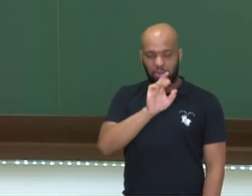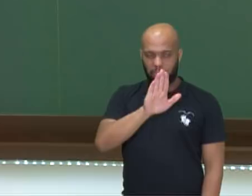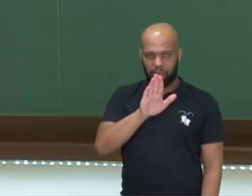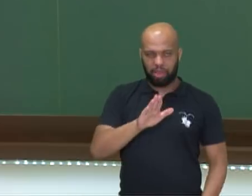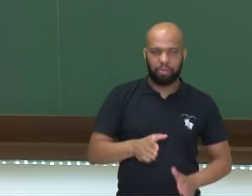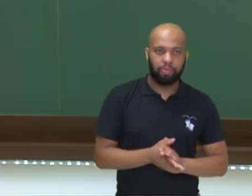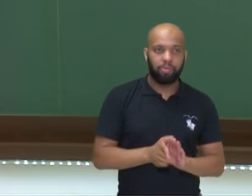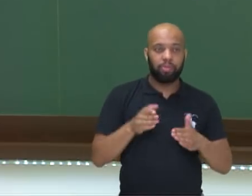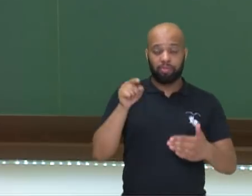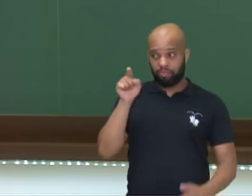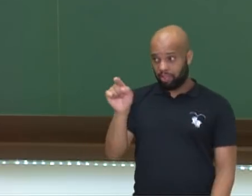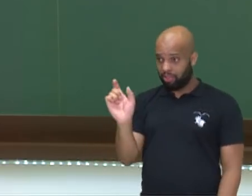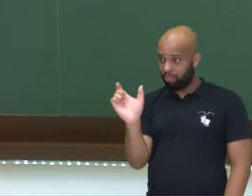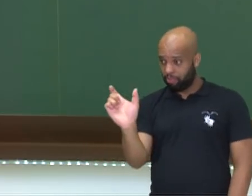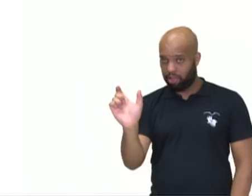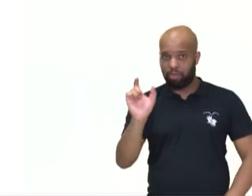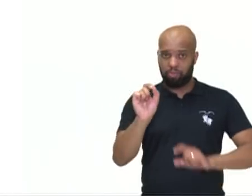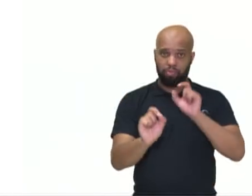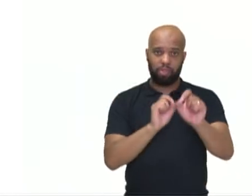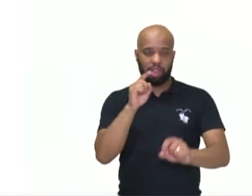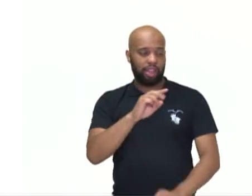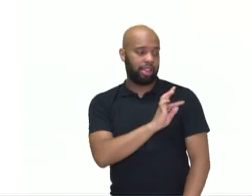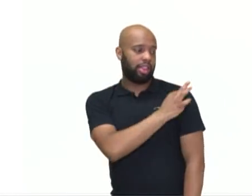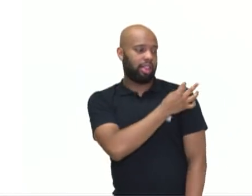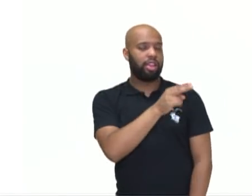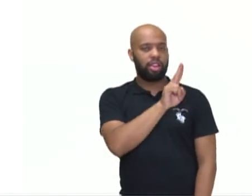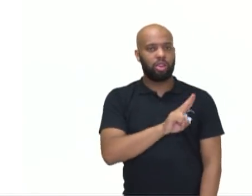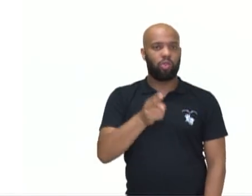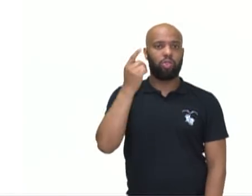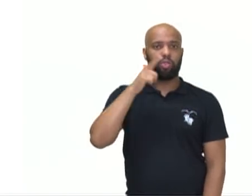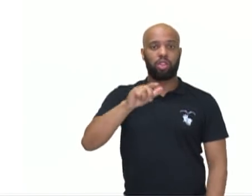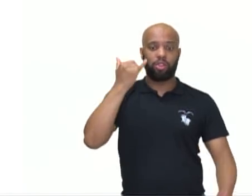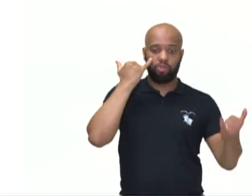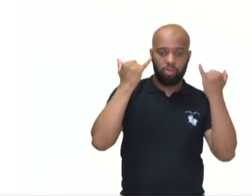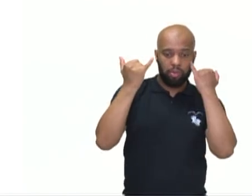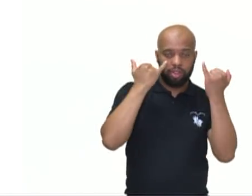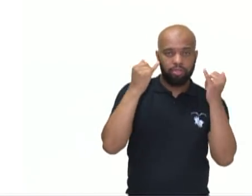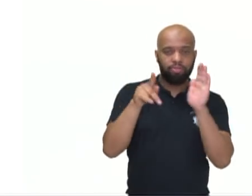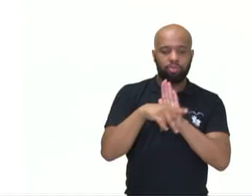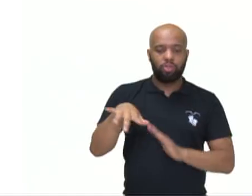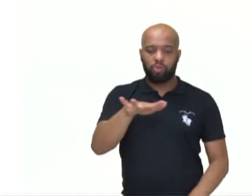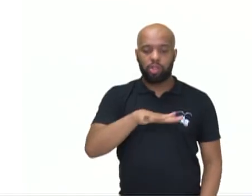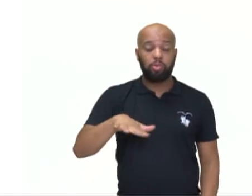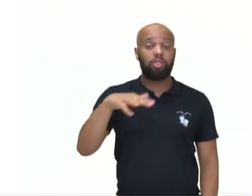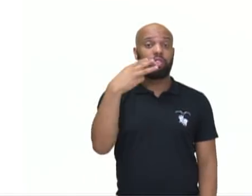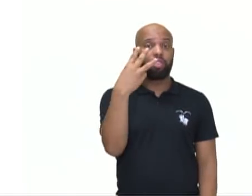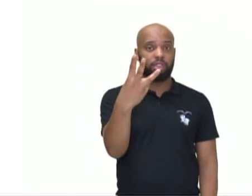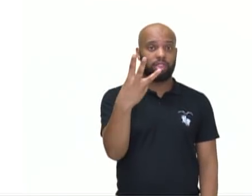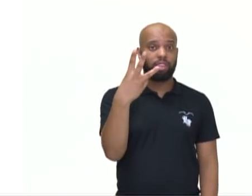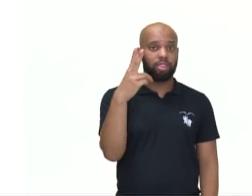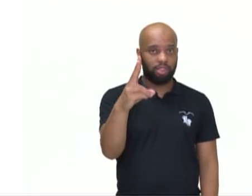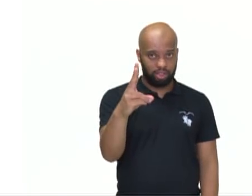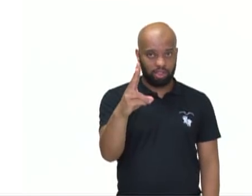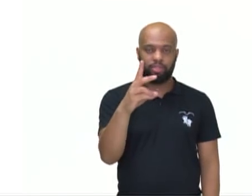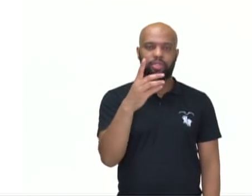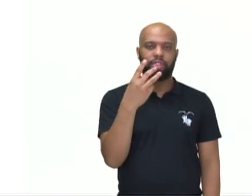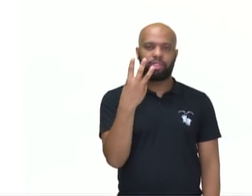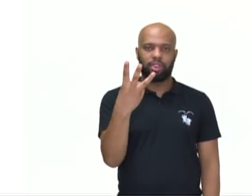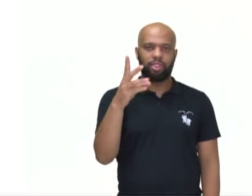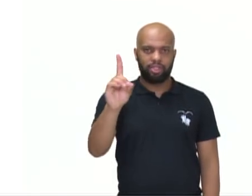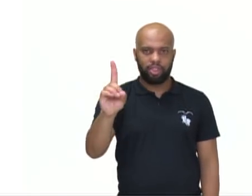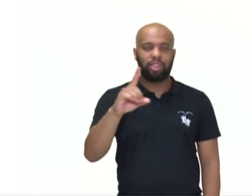estereoscopia é uma técnica usada para se obter informações do espaço tridimensional, através de